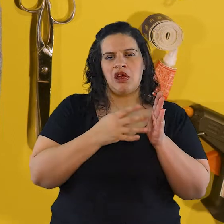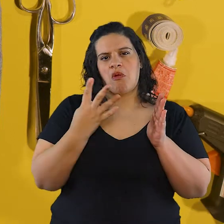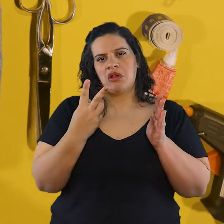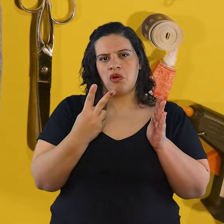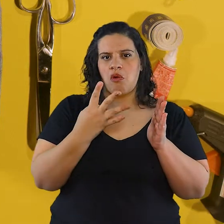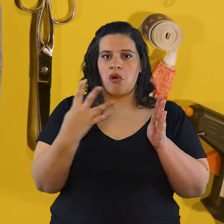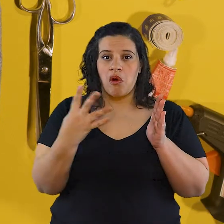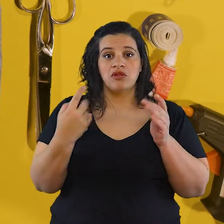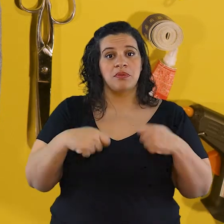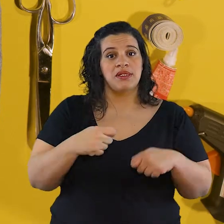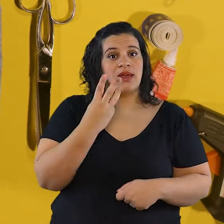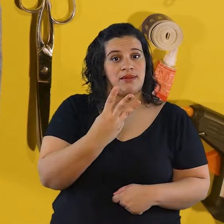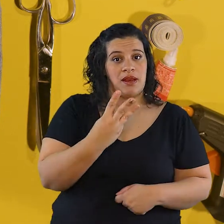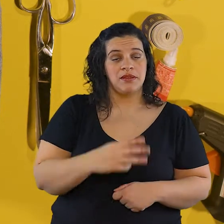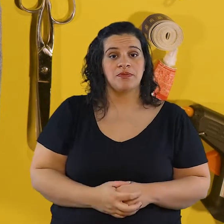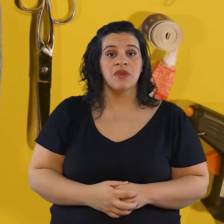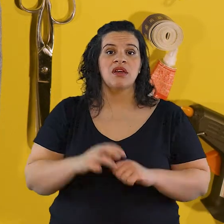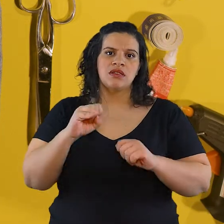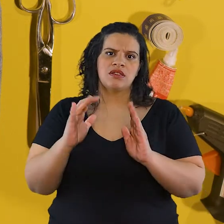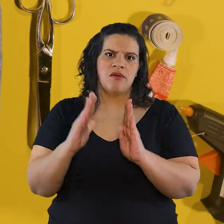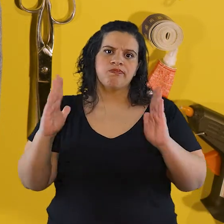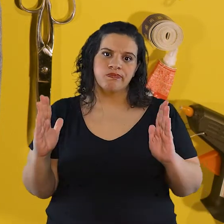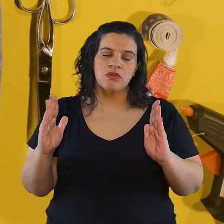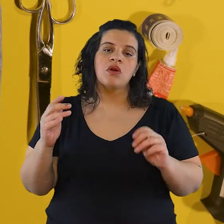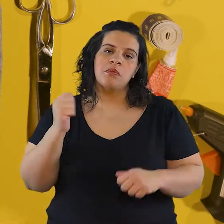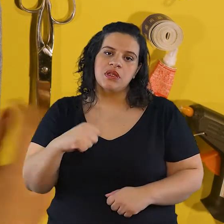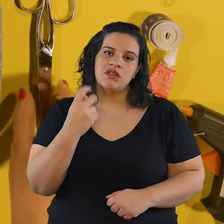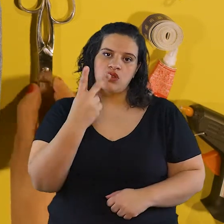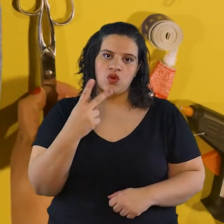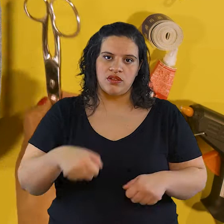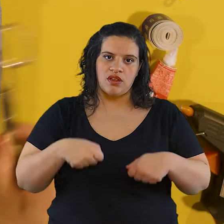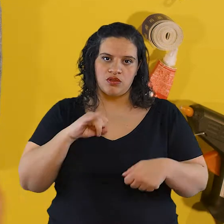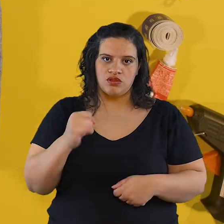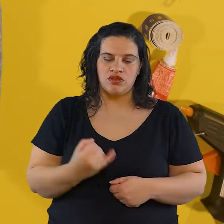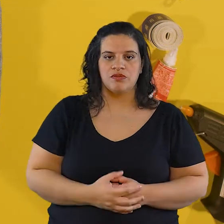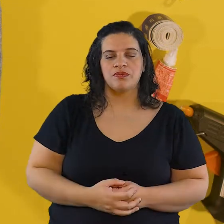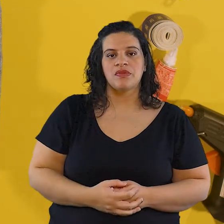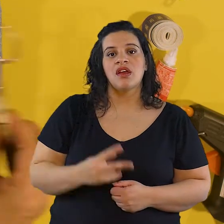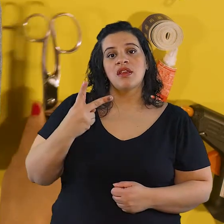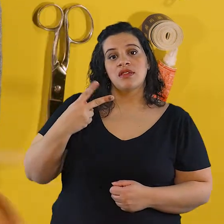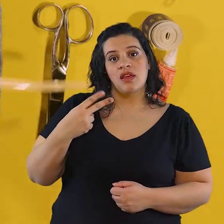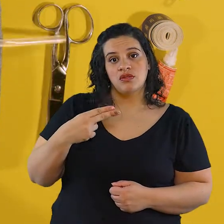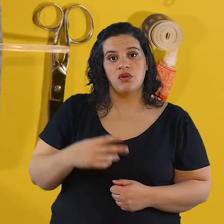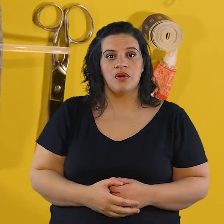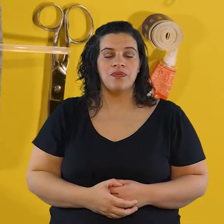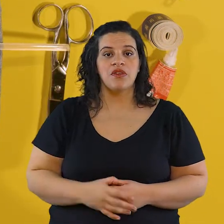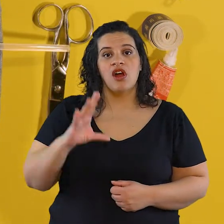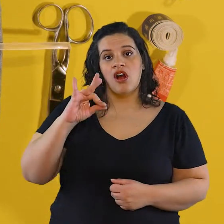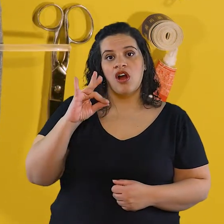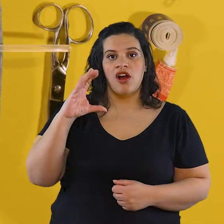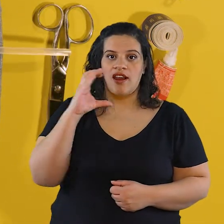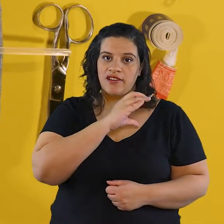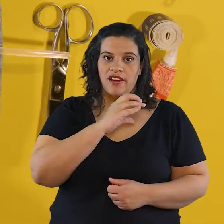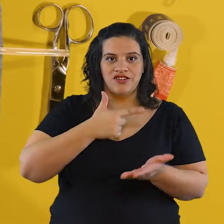42, 44, 3 peças, se for tamanho maior, 2 peças, tesoura, cola